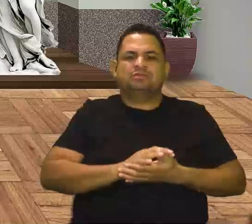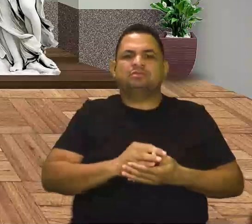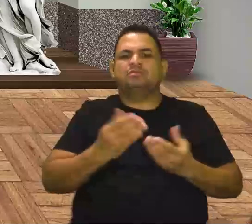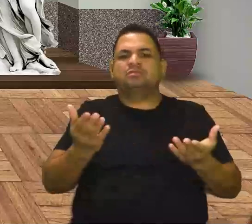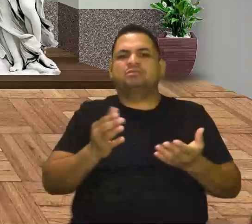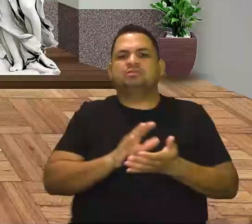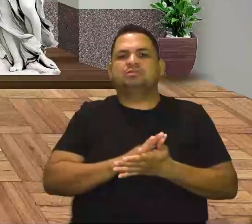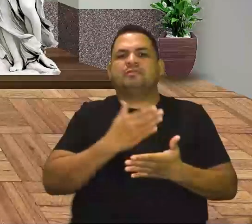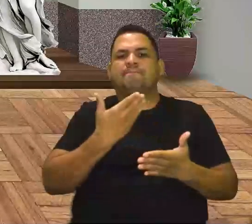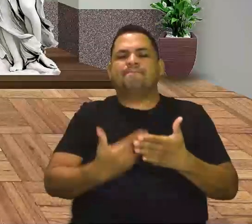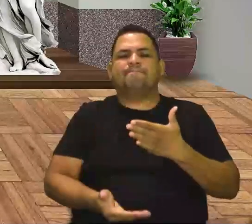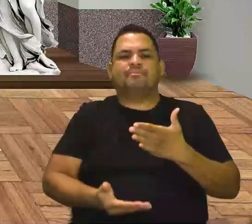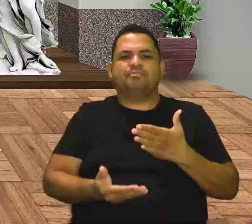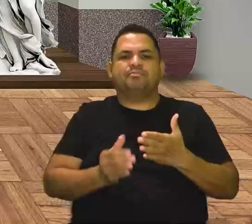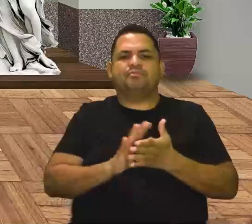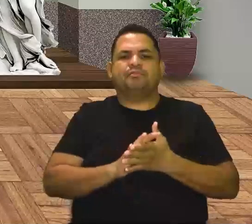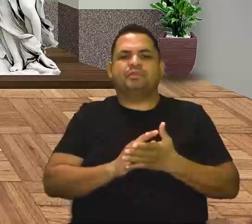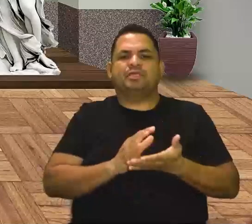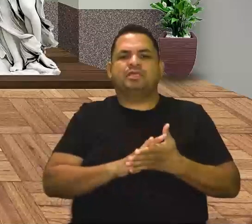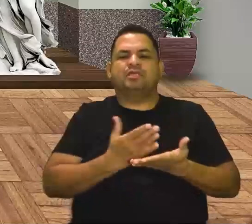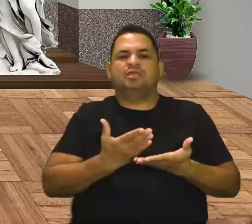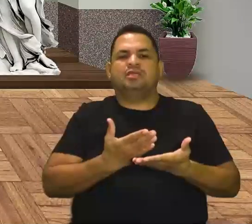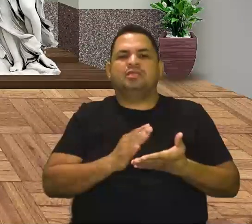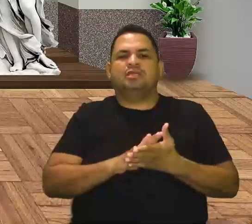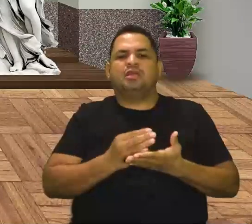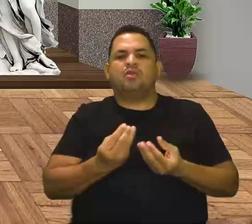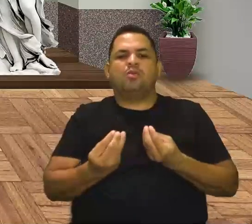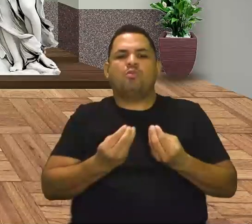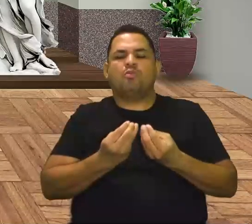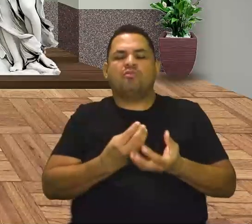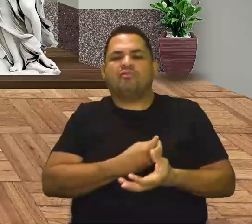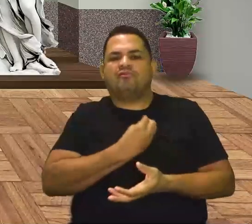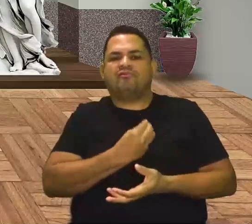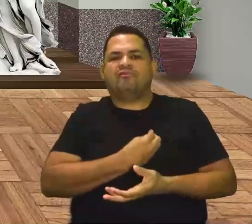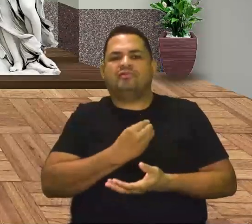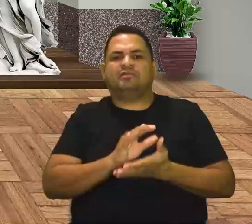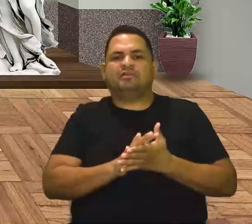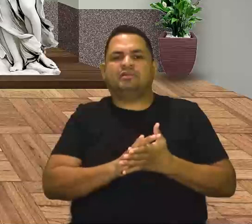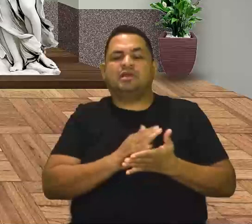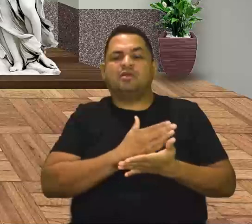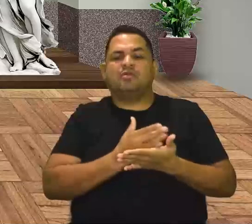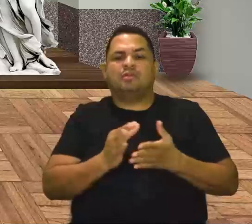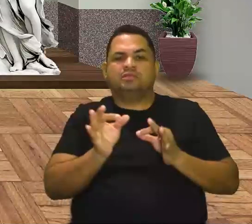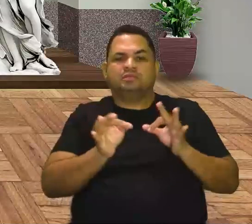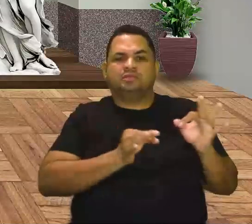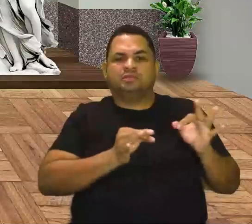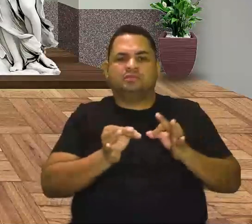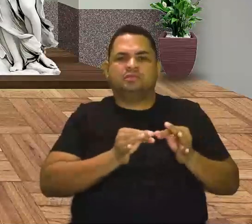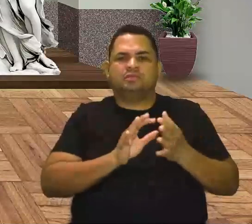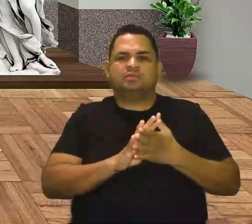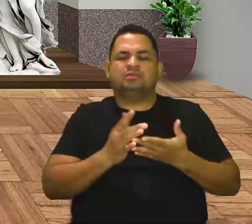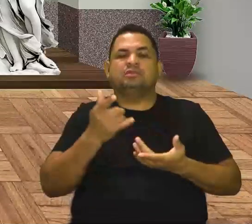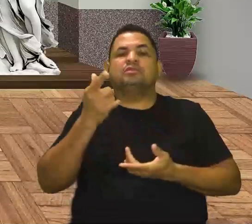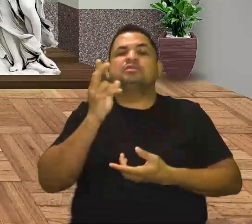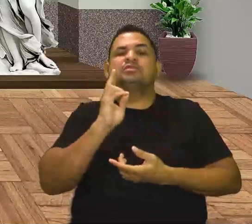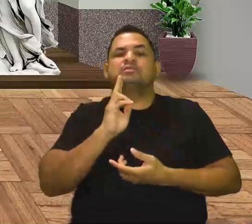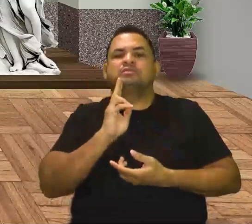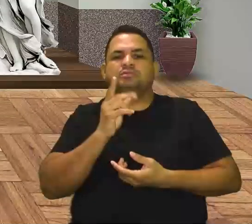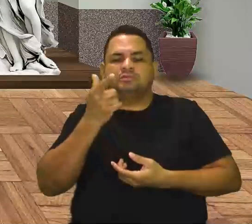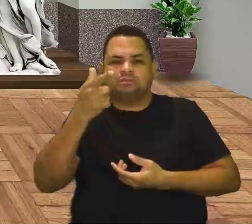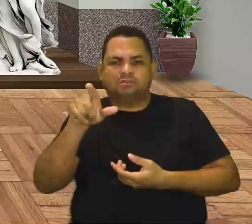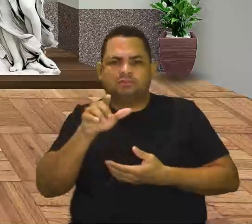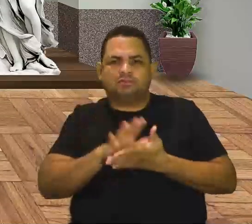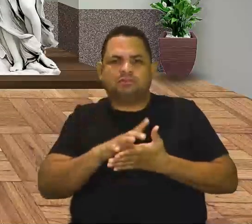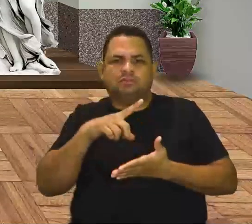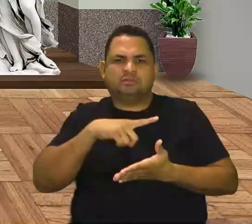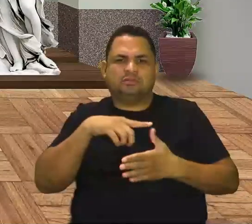sustento, vão perder o seu sustento e essa população, ela começa a se organizar. Mais uma vez, nós nos